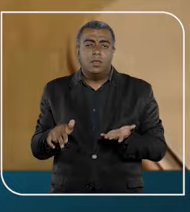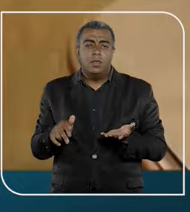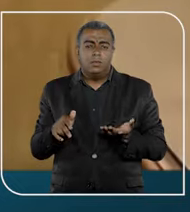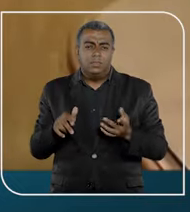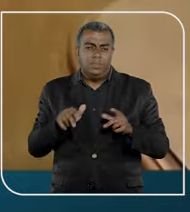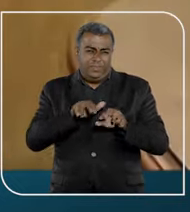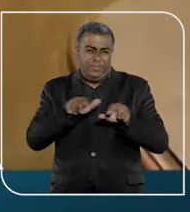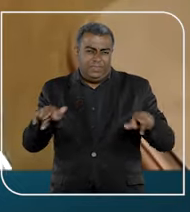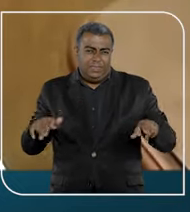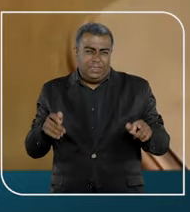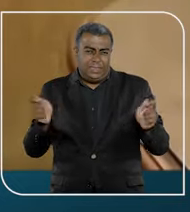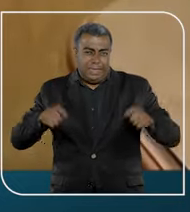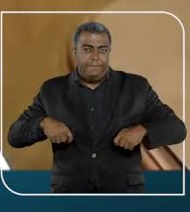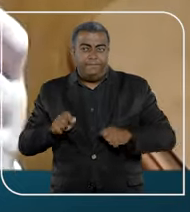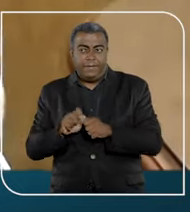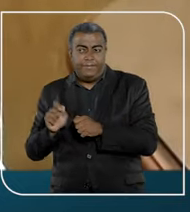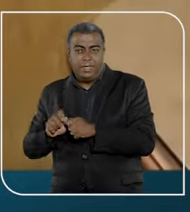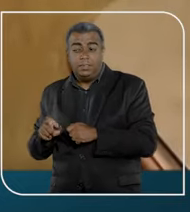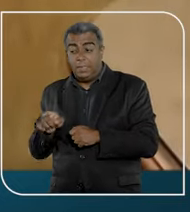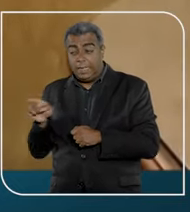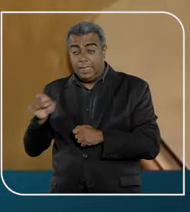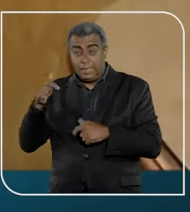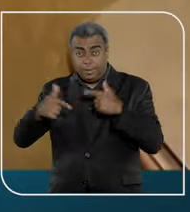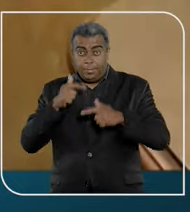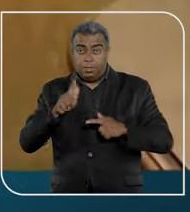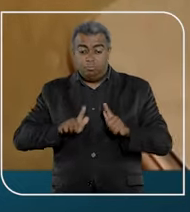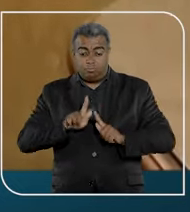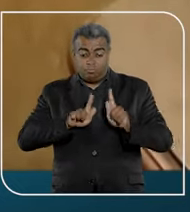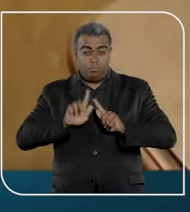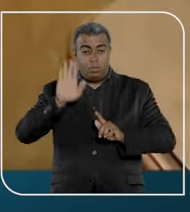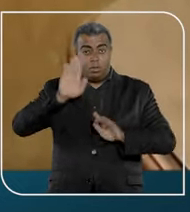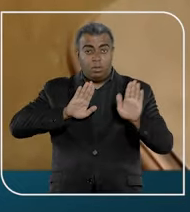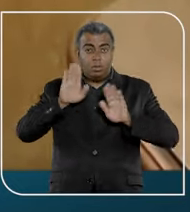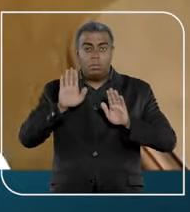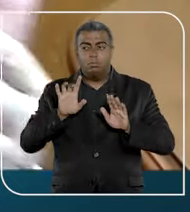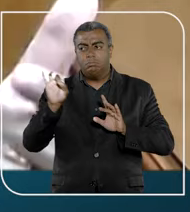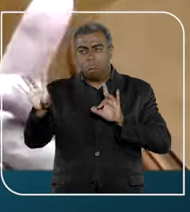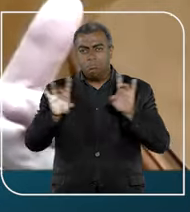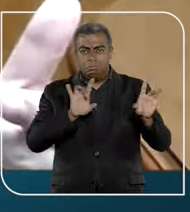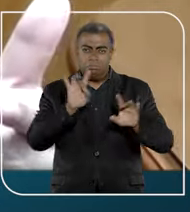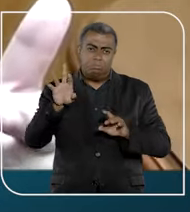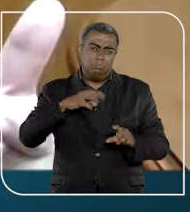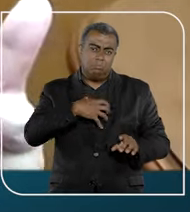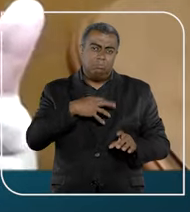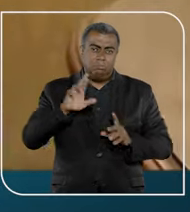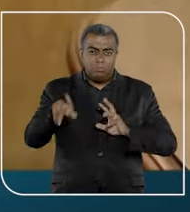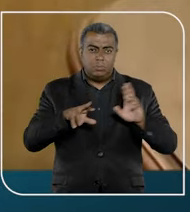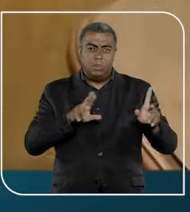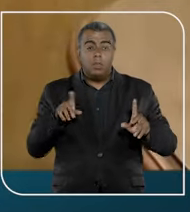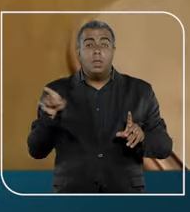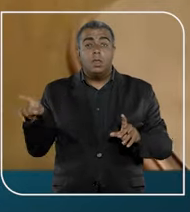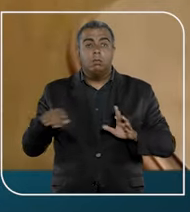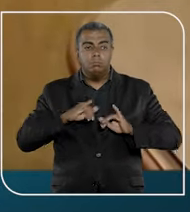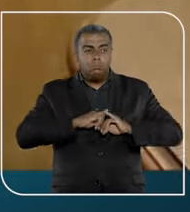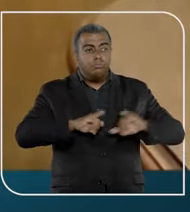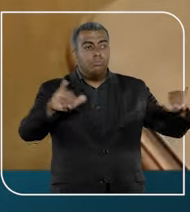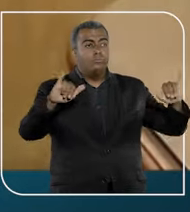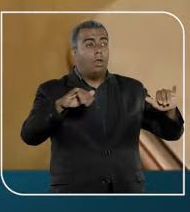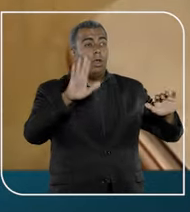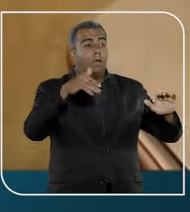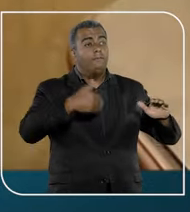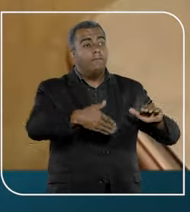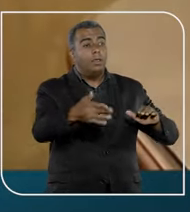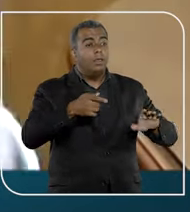várias formas diferentes, né, do leiloeiro agir. Cada um faz do seu jeito, ele divulga